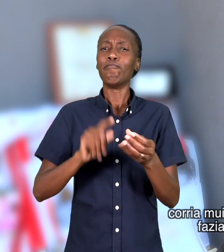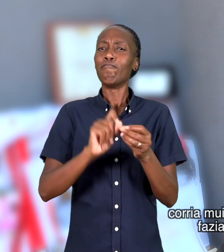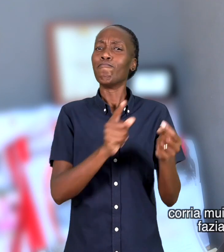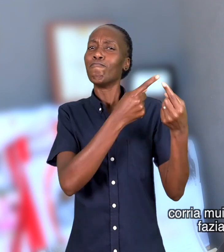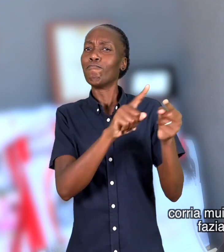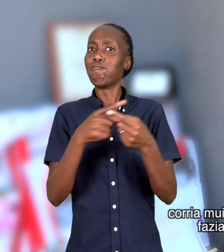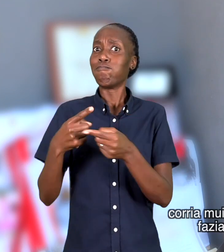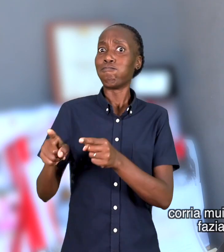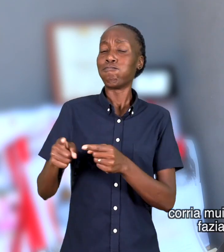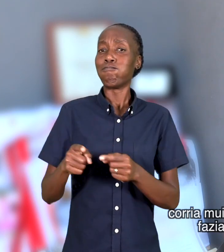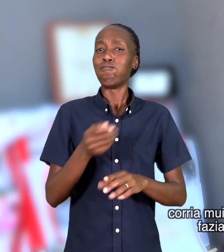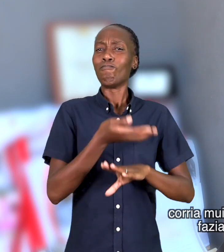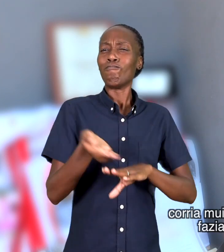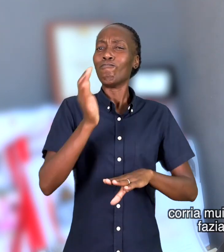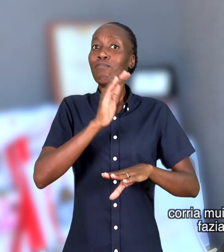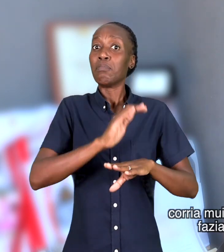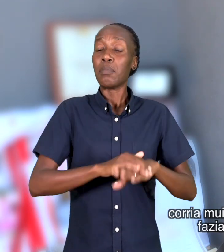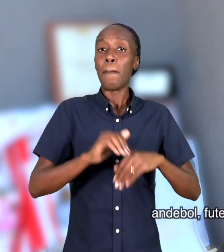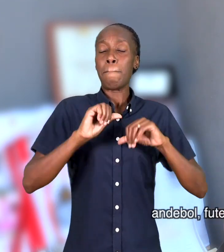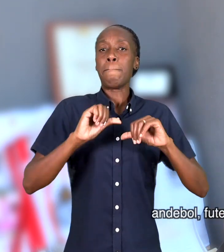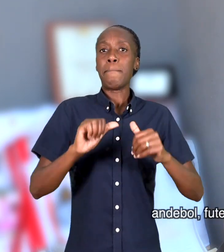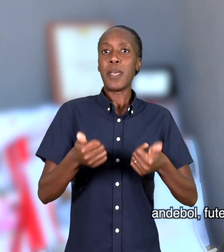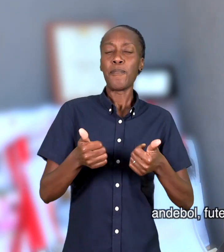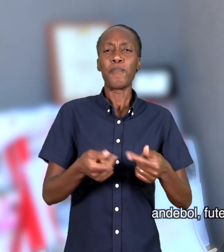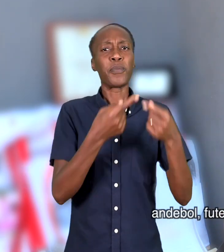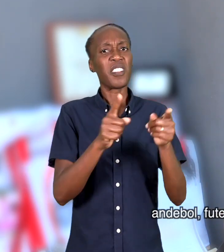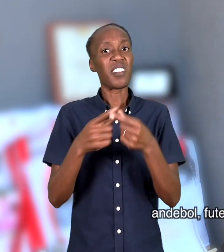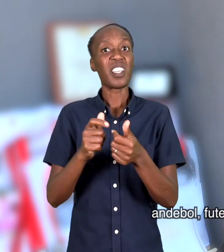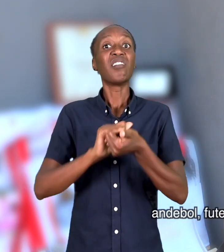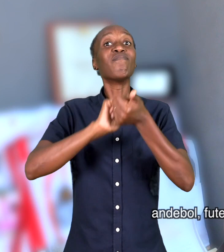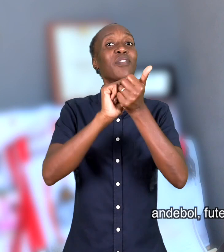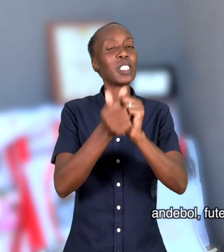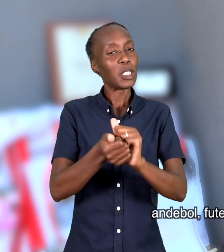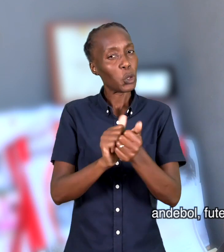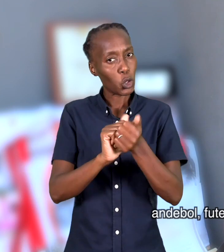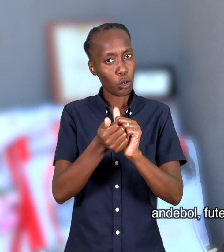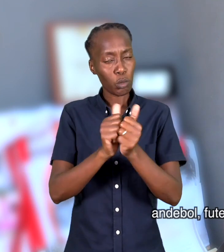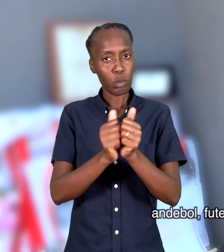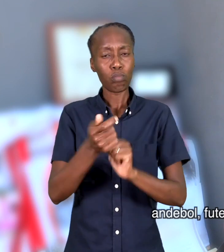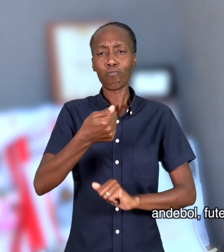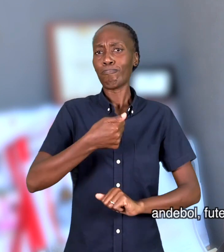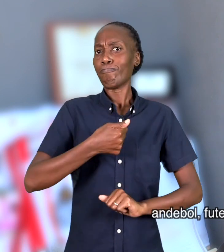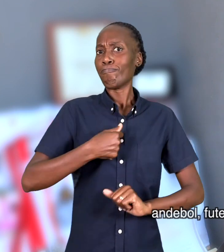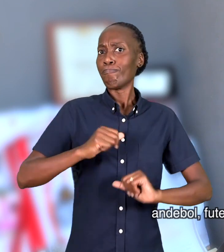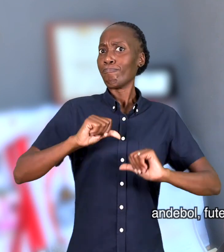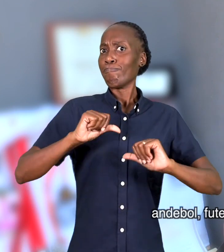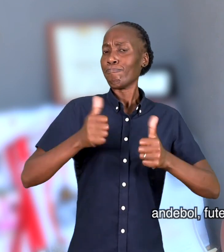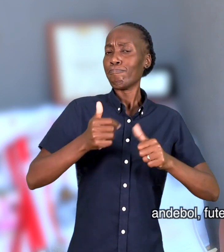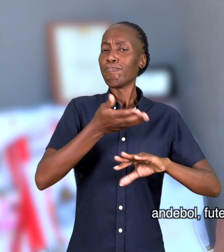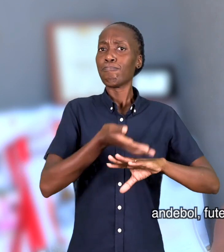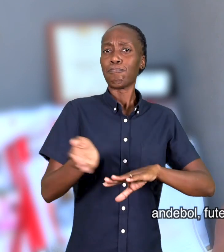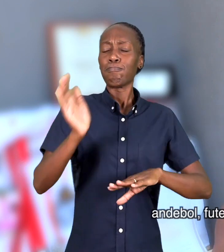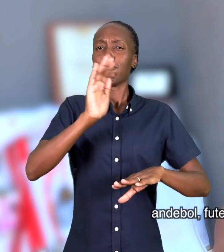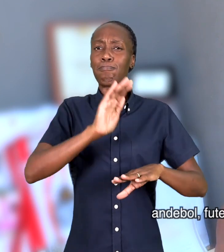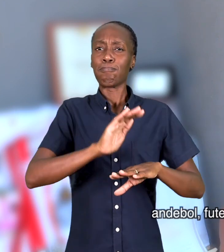saltos, bons saltos no voleibol, andabol, futebol de salão e